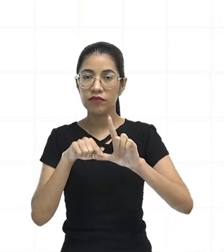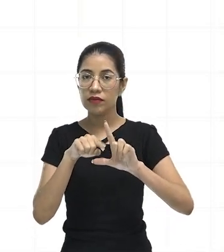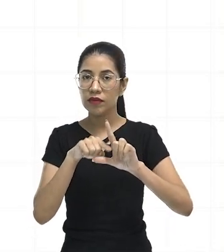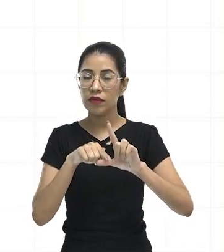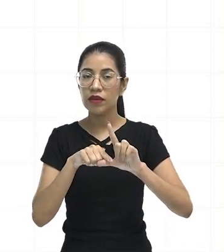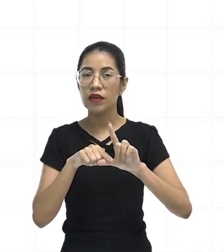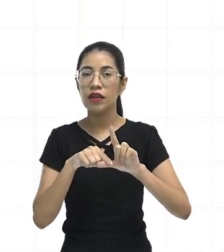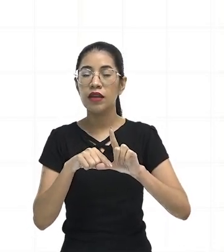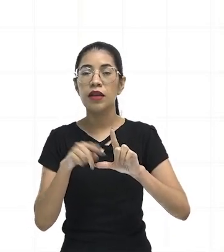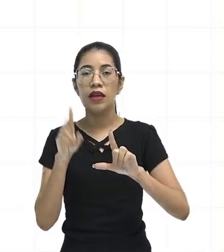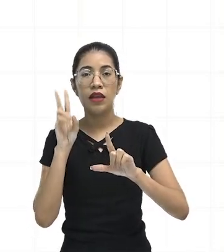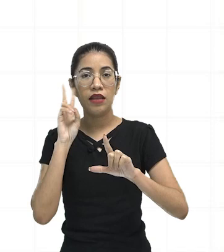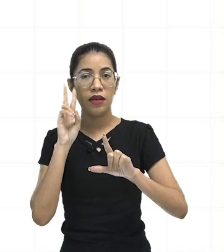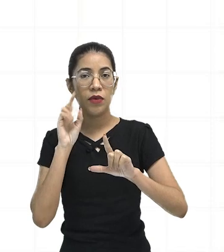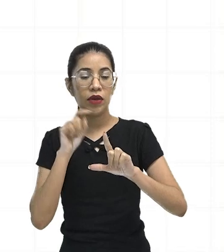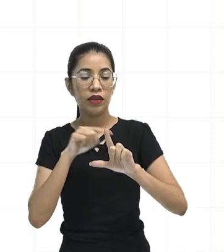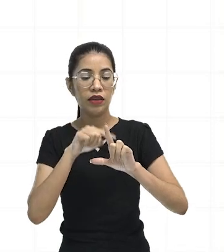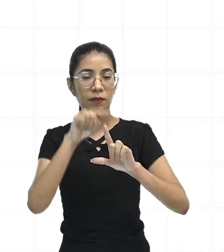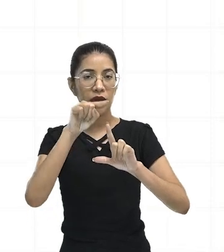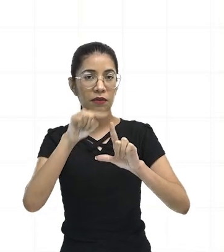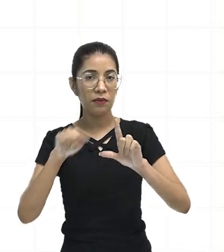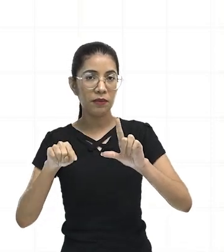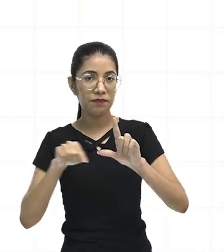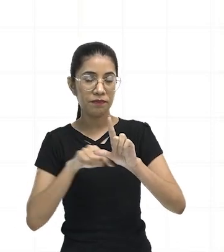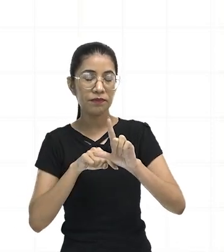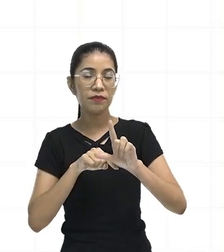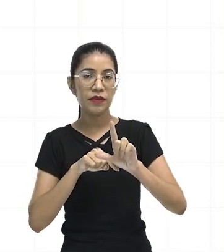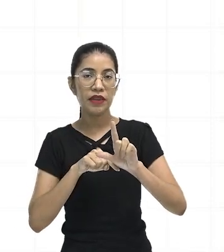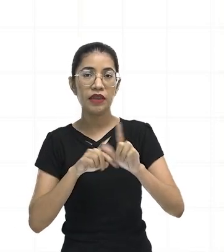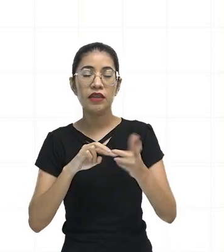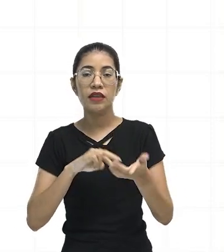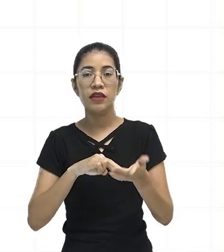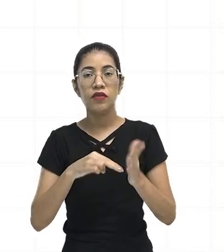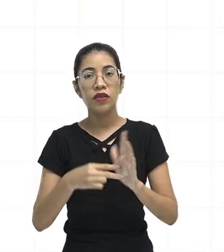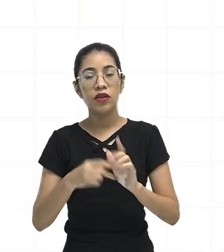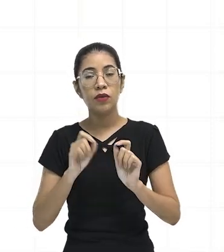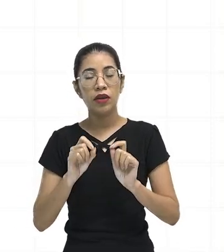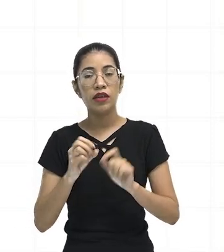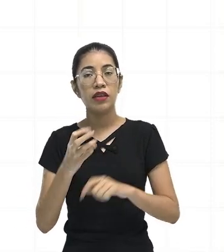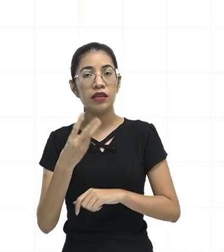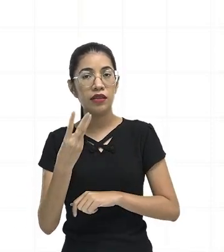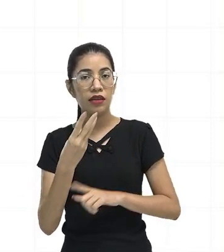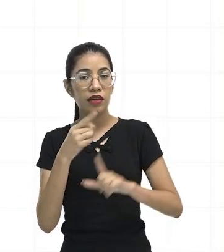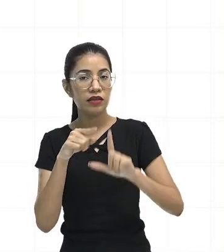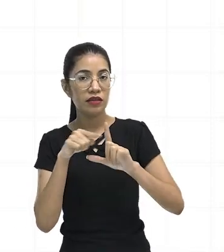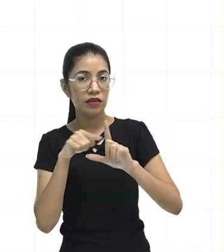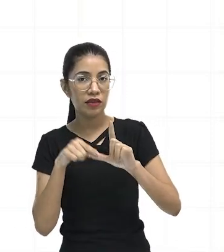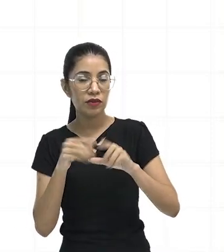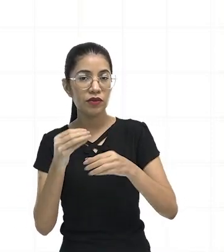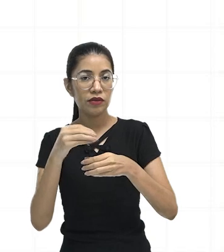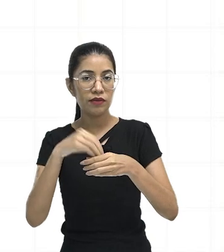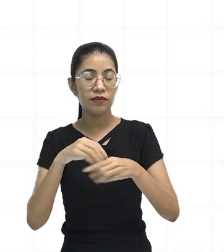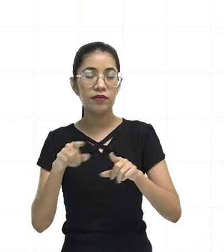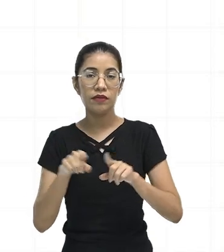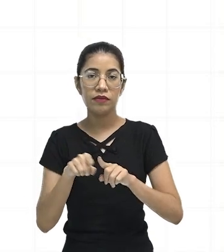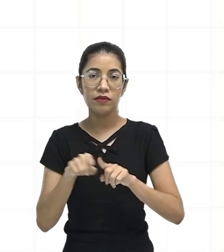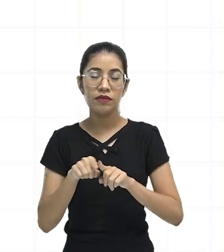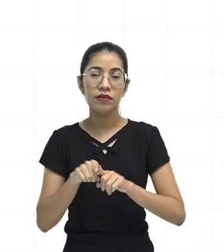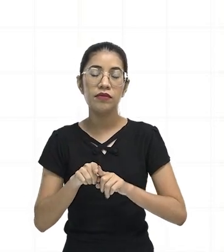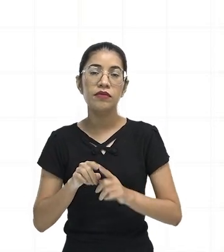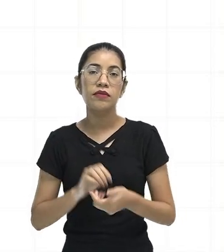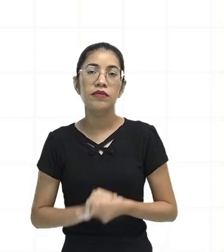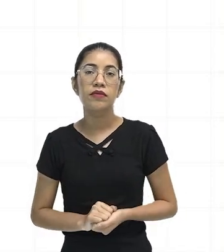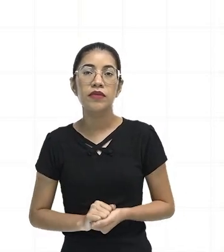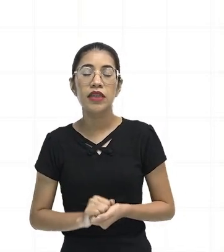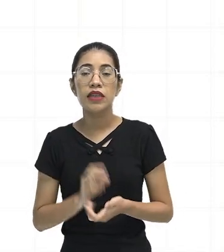que o triângulo possui 3 lados, logo então ele vai possuir 3 ângulos internos. Sempre